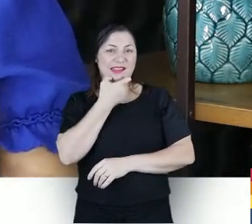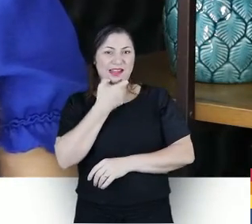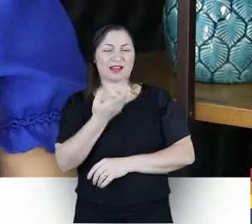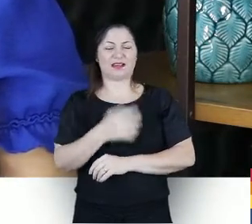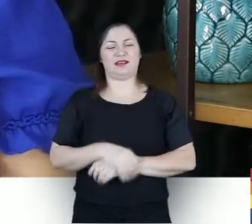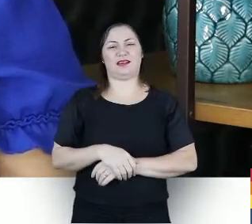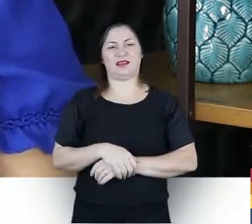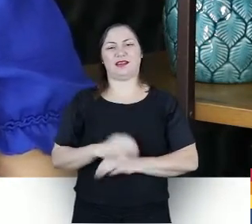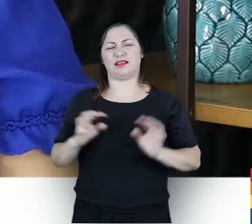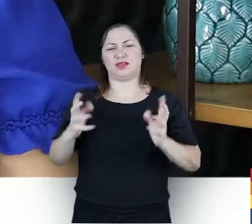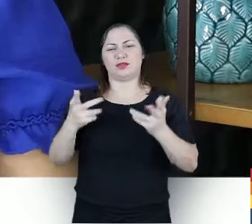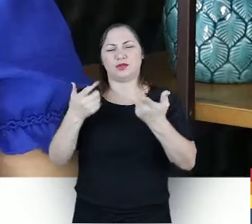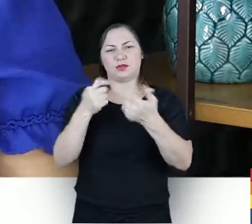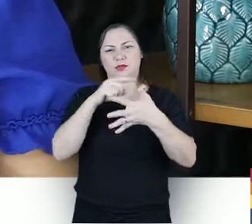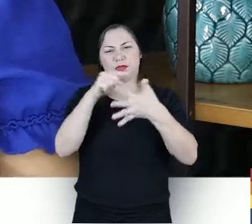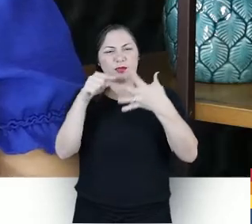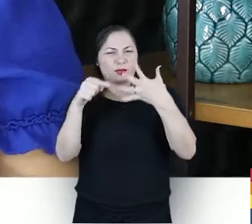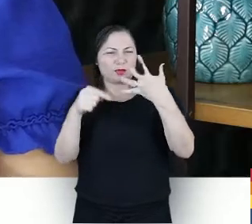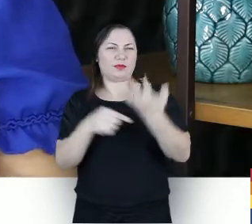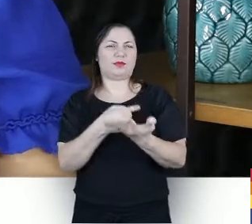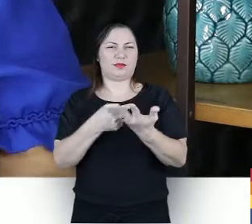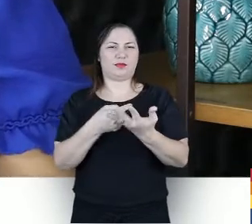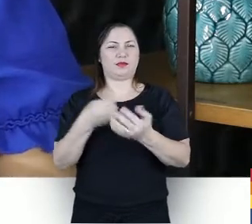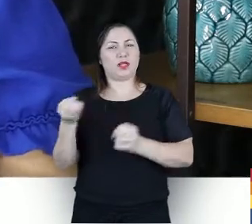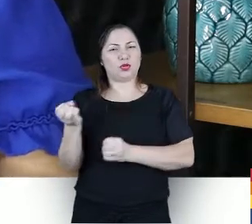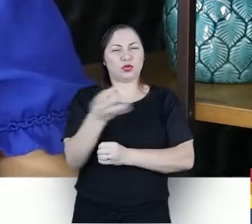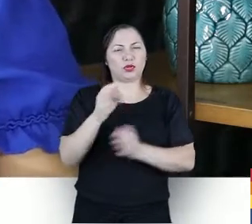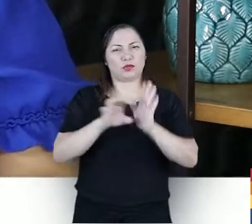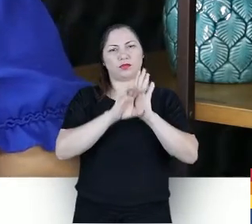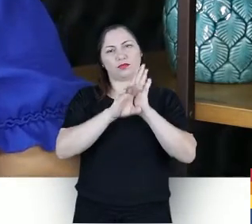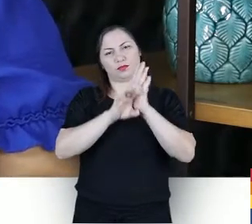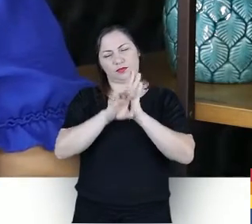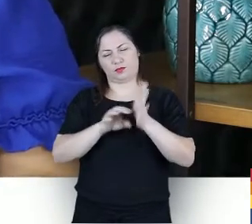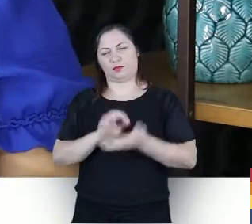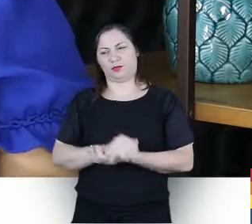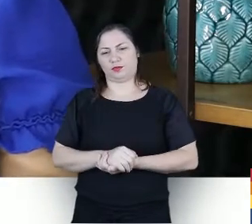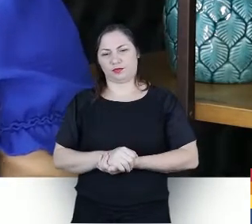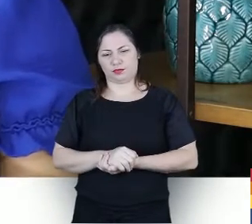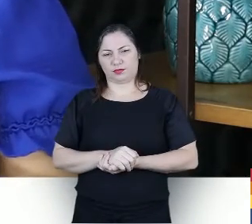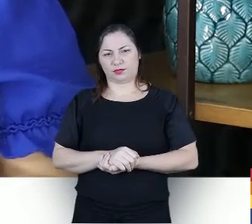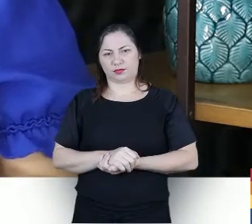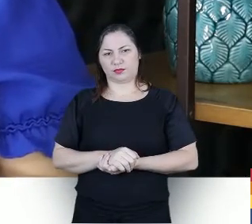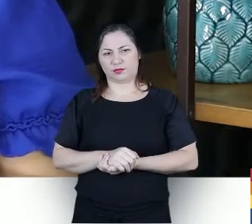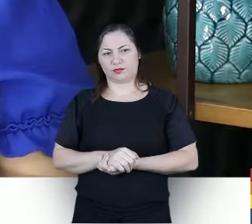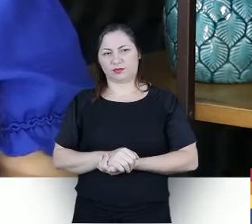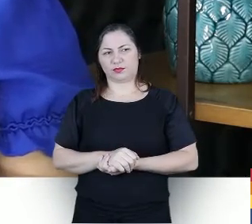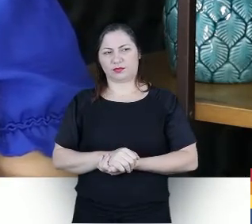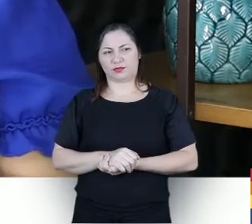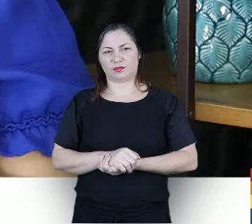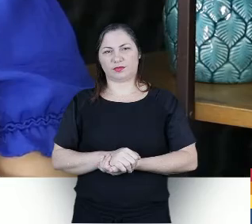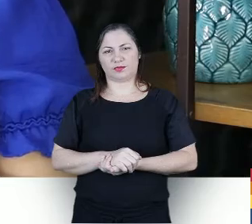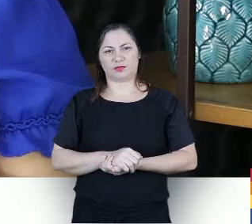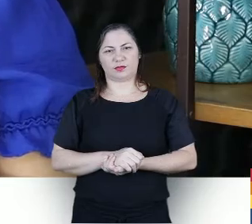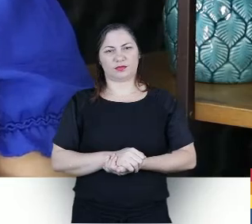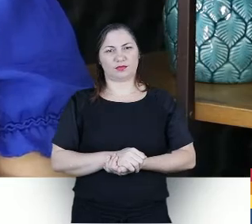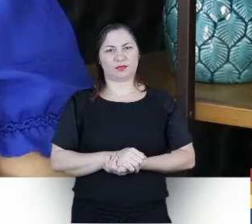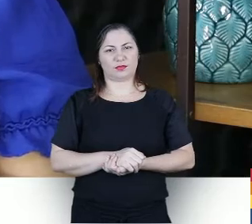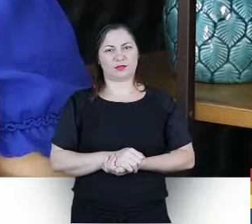Eu queria destacar o seguinte, que como eu fui redatora do componente curricular do